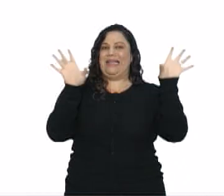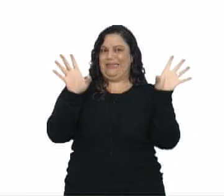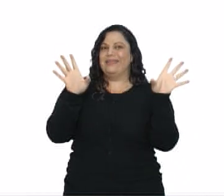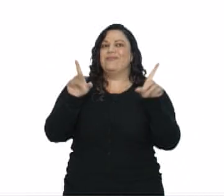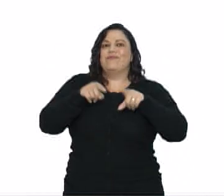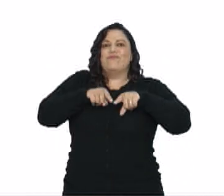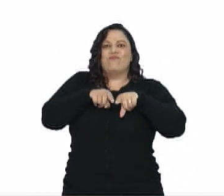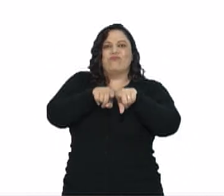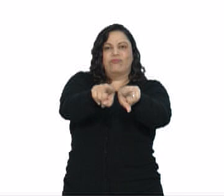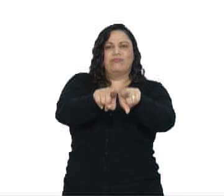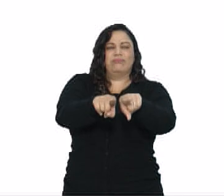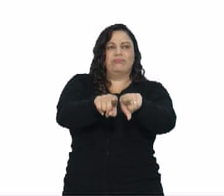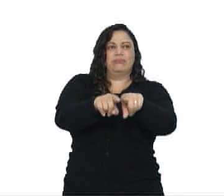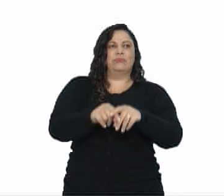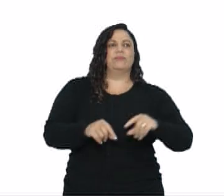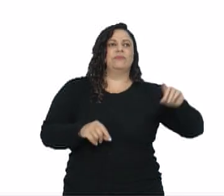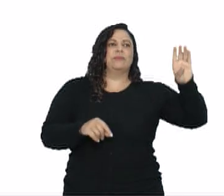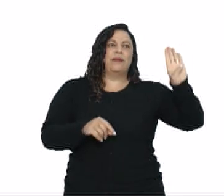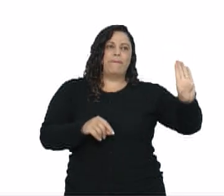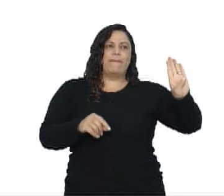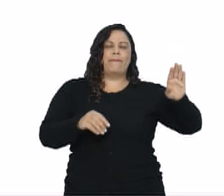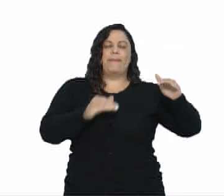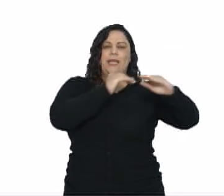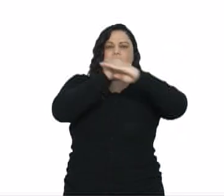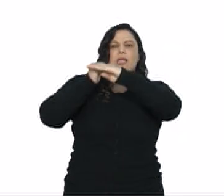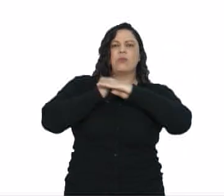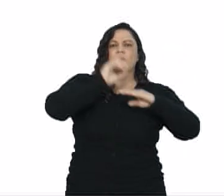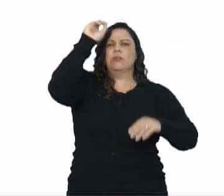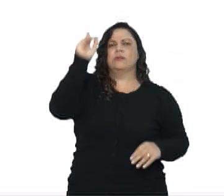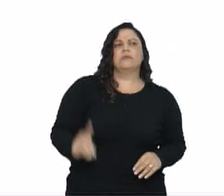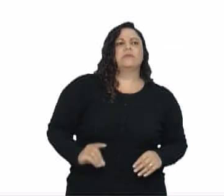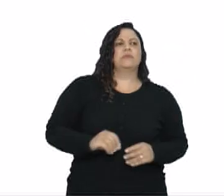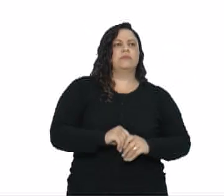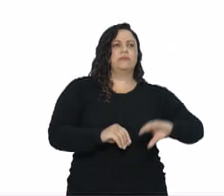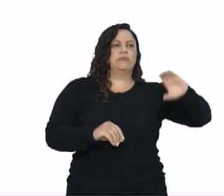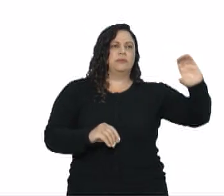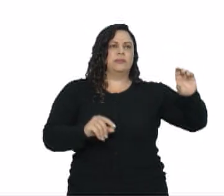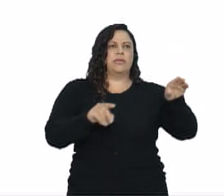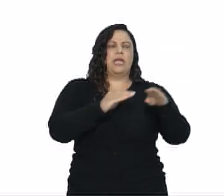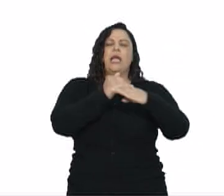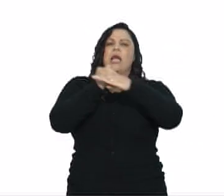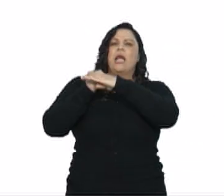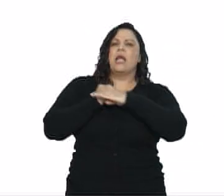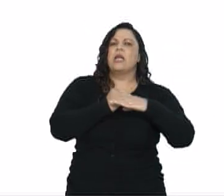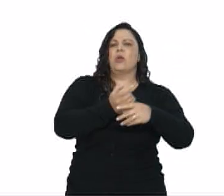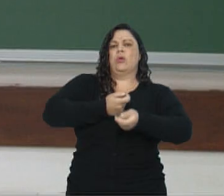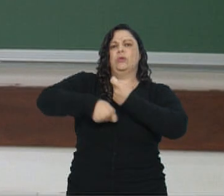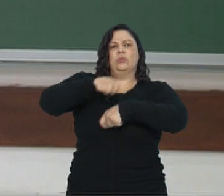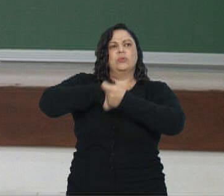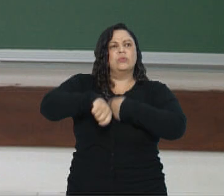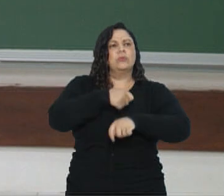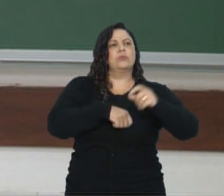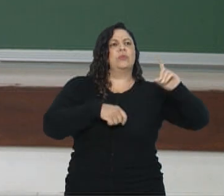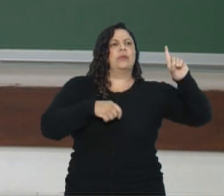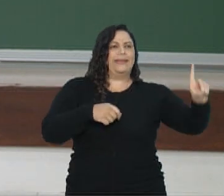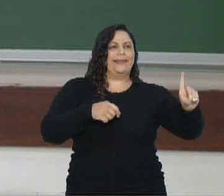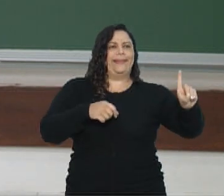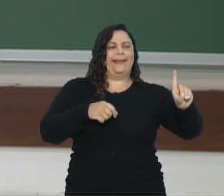B. Igualdade de direitos, C. Igualdade econômica ou D. A defesa da